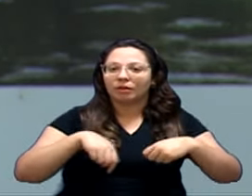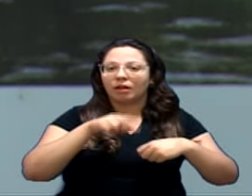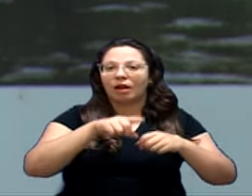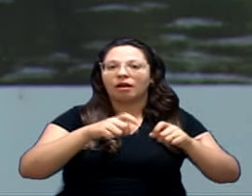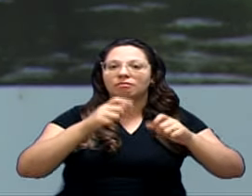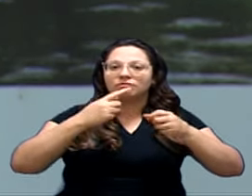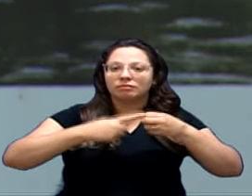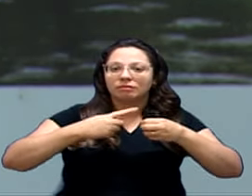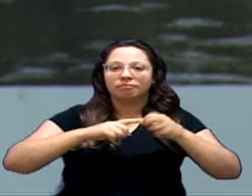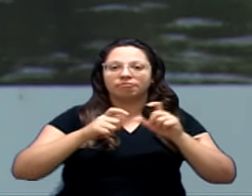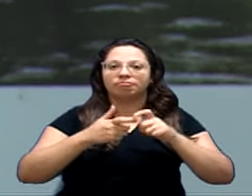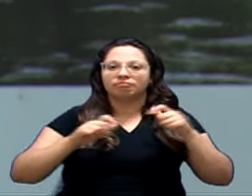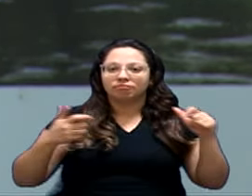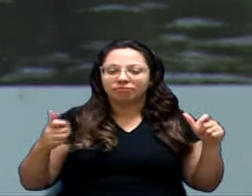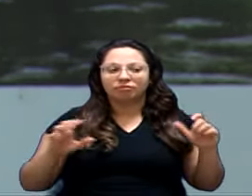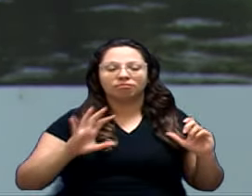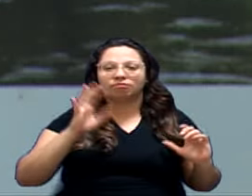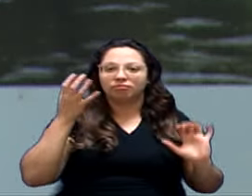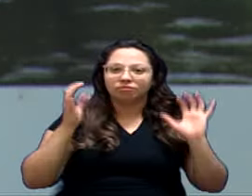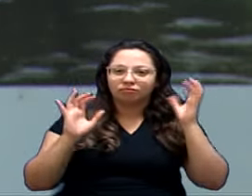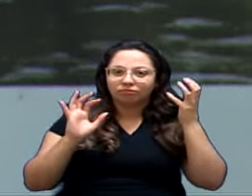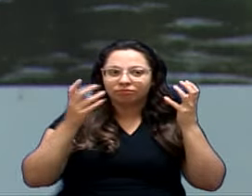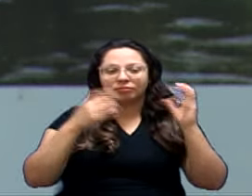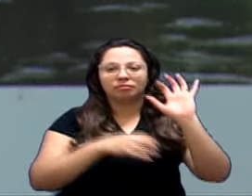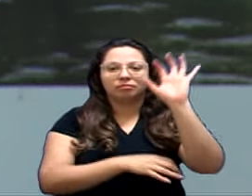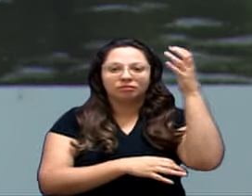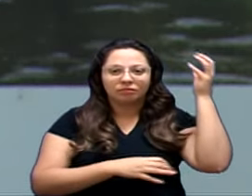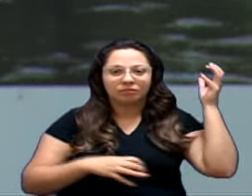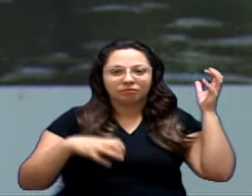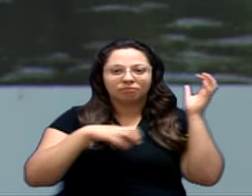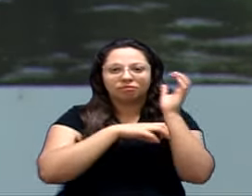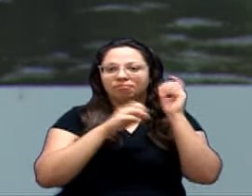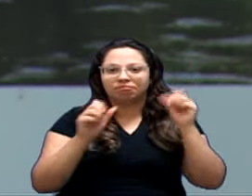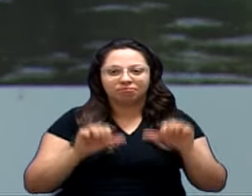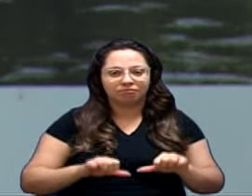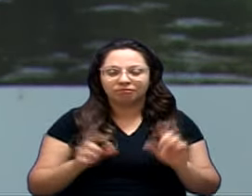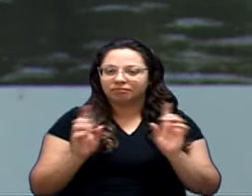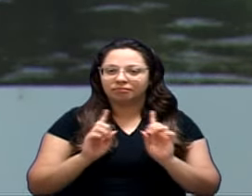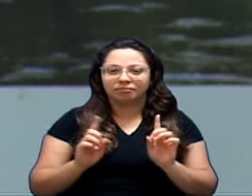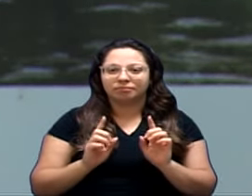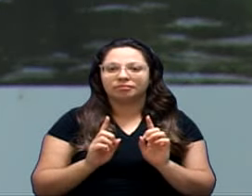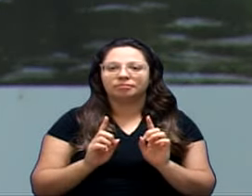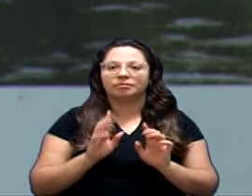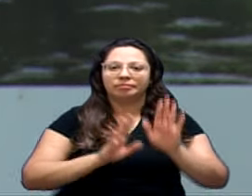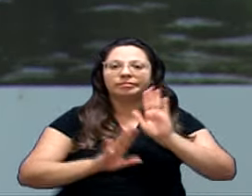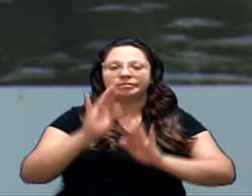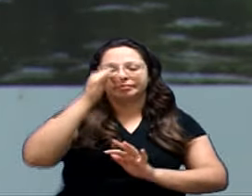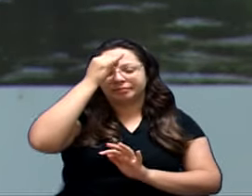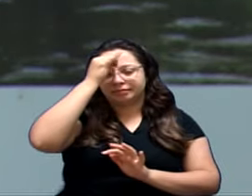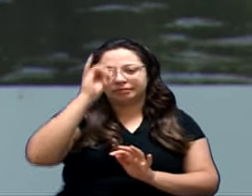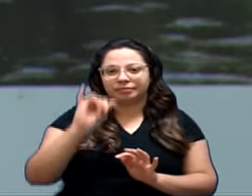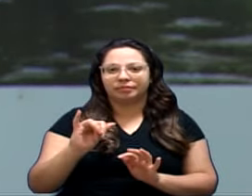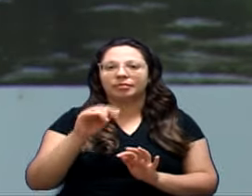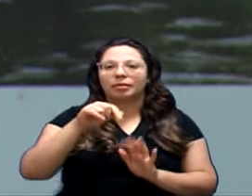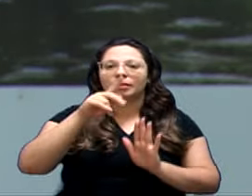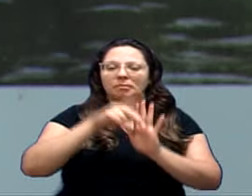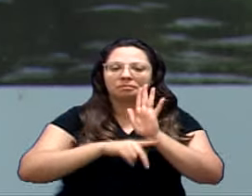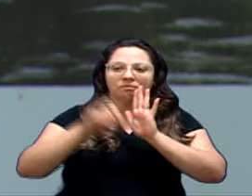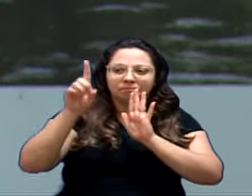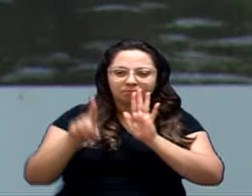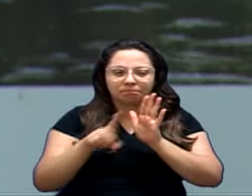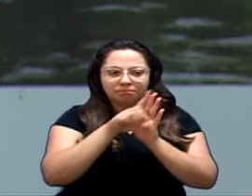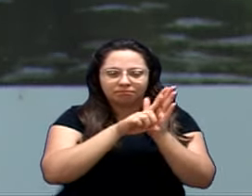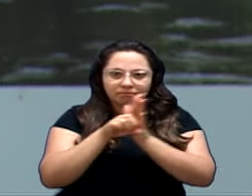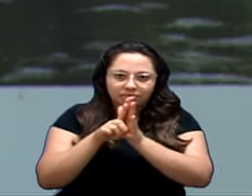cidade pode acontecer com menor Impacto ao meio ambiente revisar o plano diretor é um processo que impacta diretamente a vida de todos